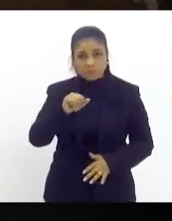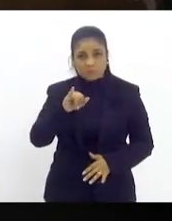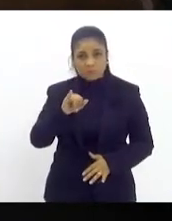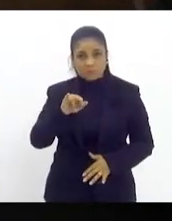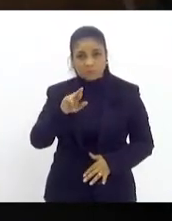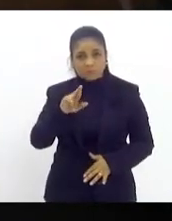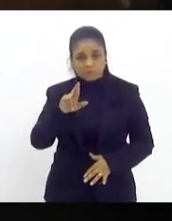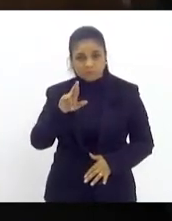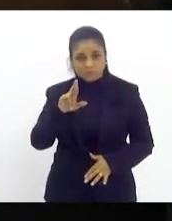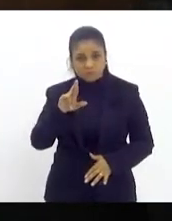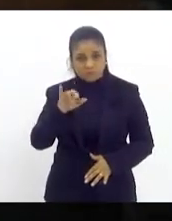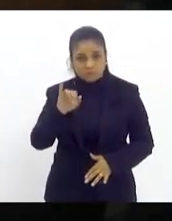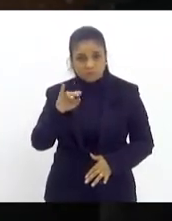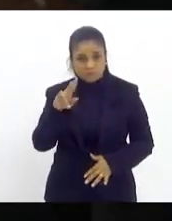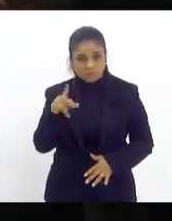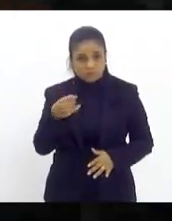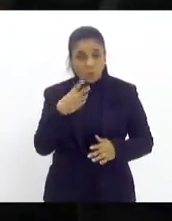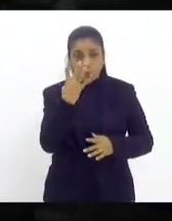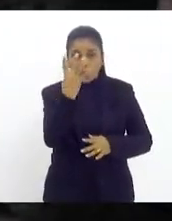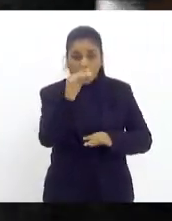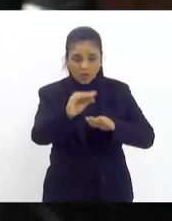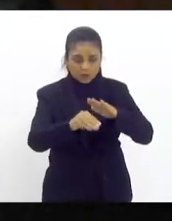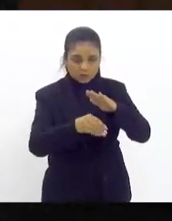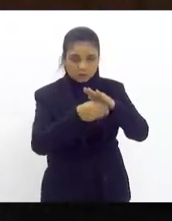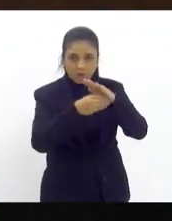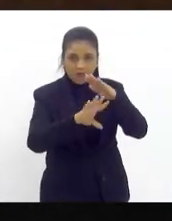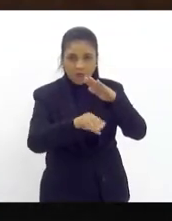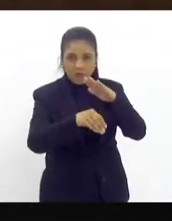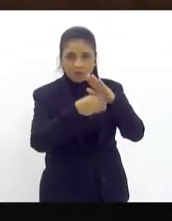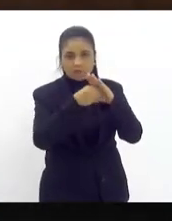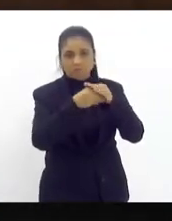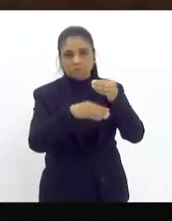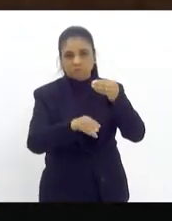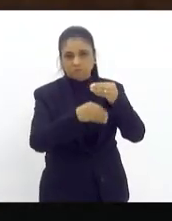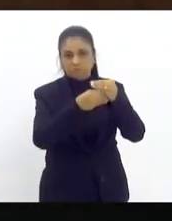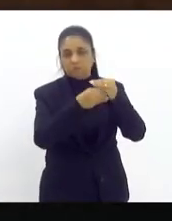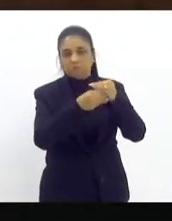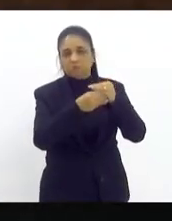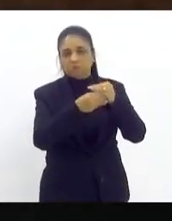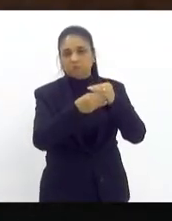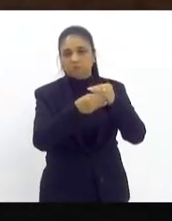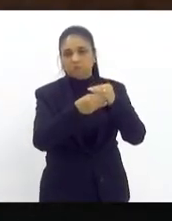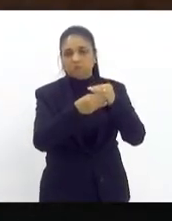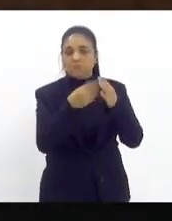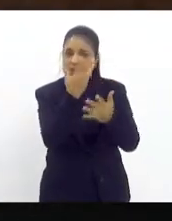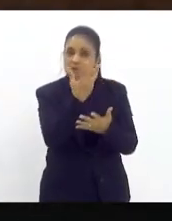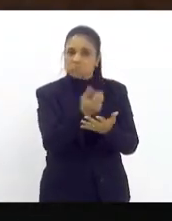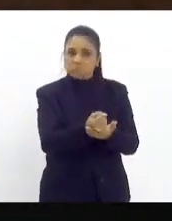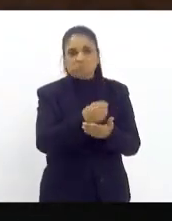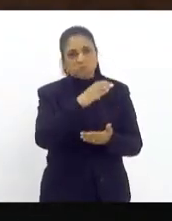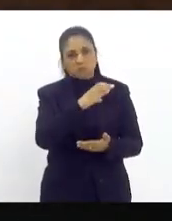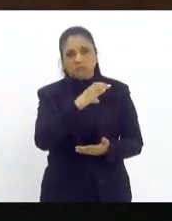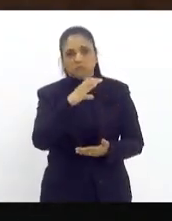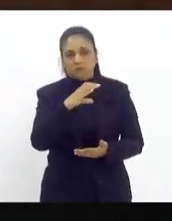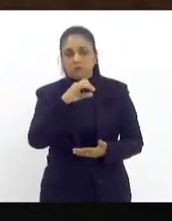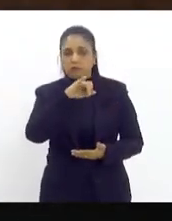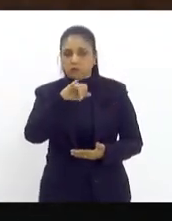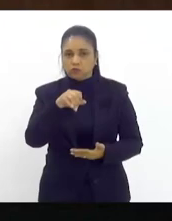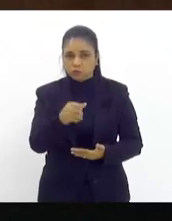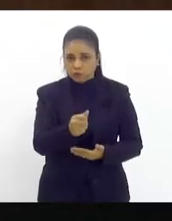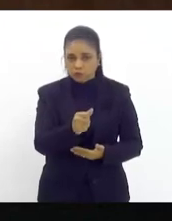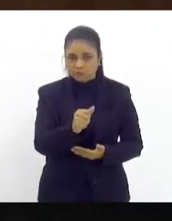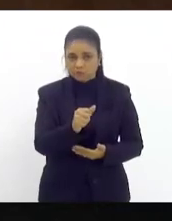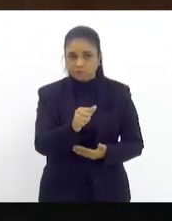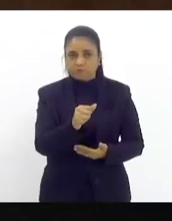houve quatro emendas que estão sendo acatadas pela pela ccj então gostaríamos de